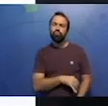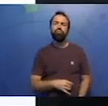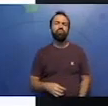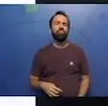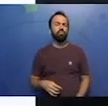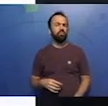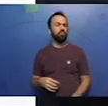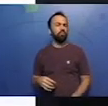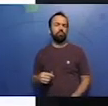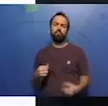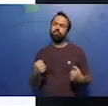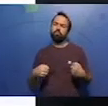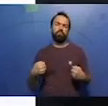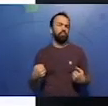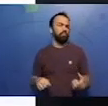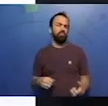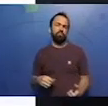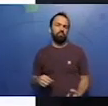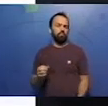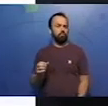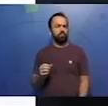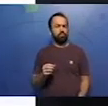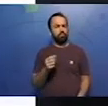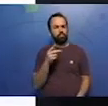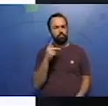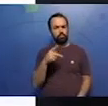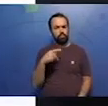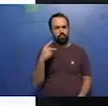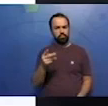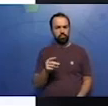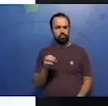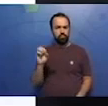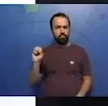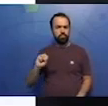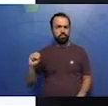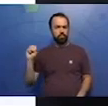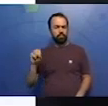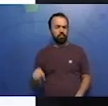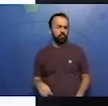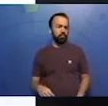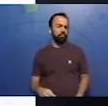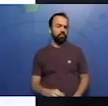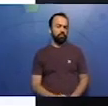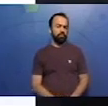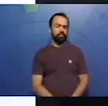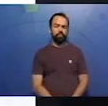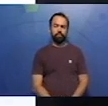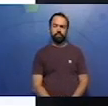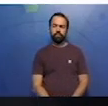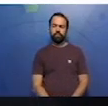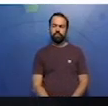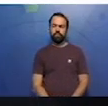bem rapidinho, nós costumamos dizer apenas as horas e os minutos.